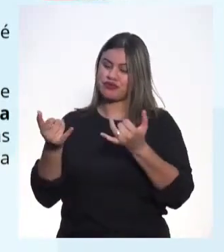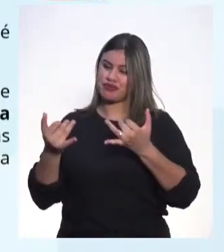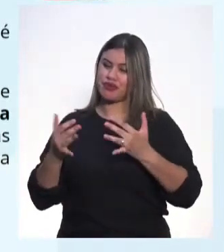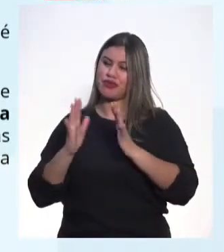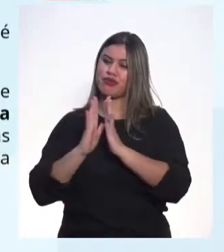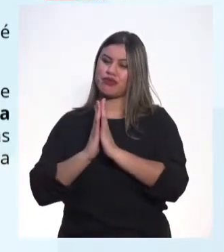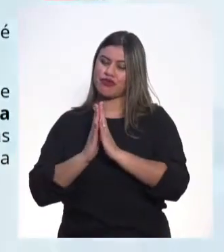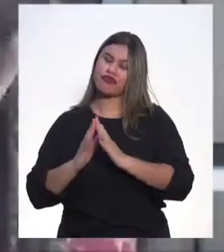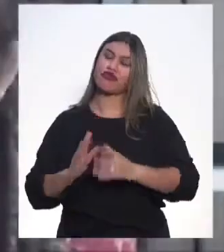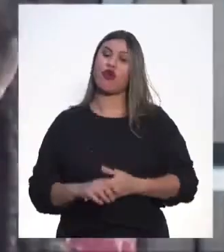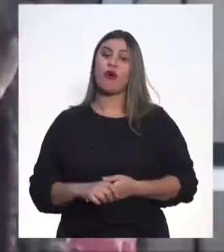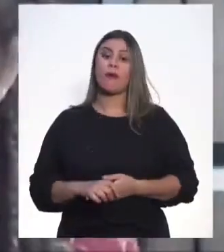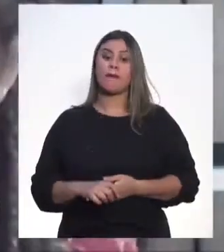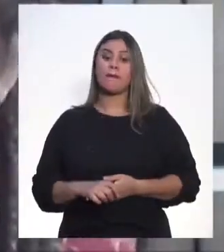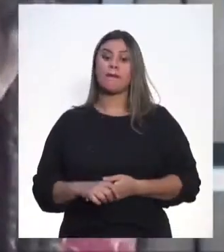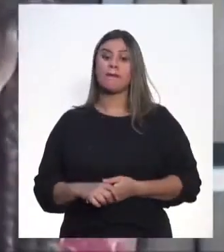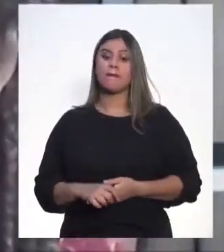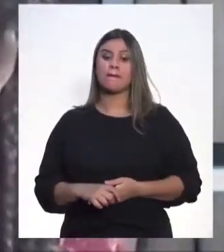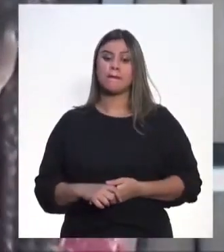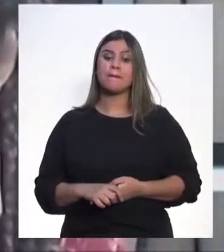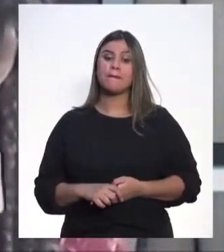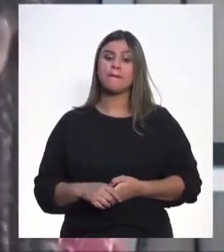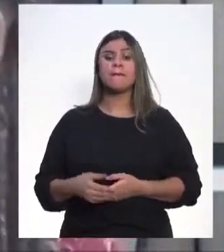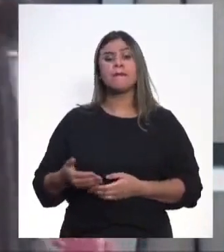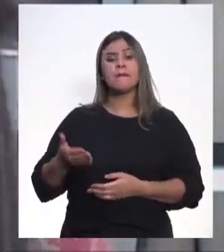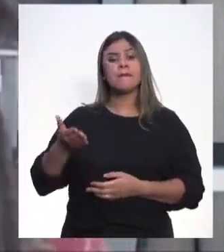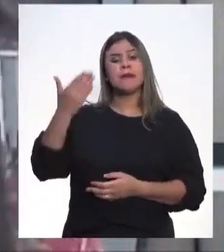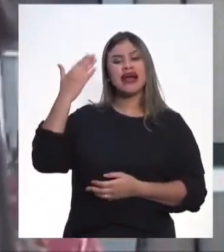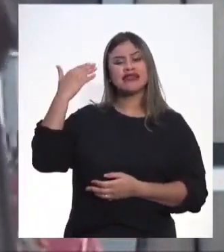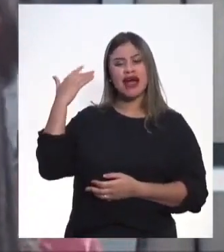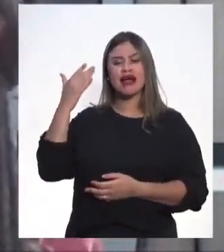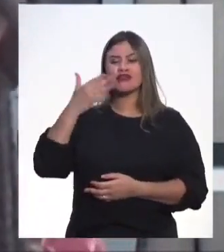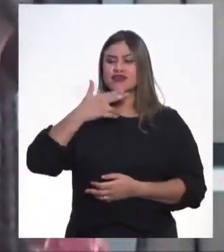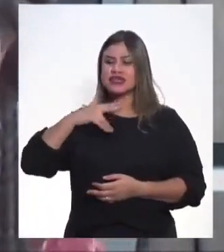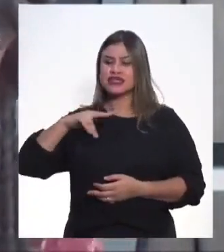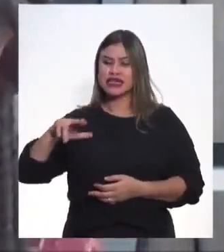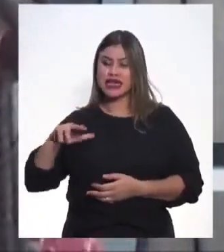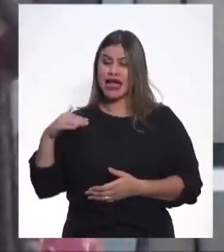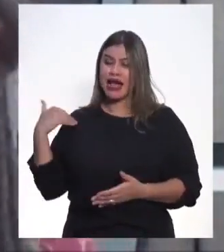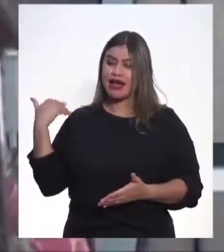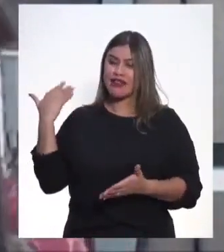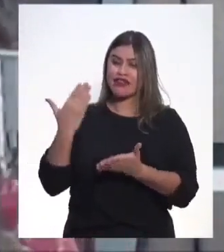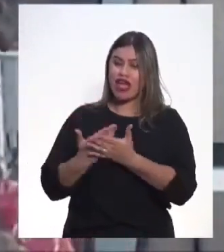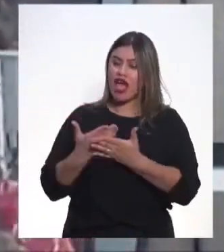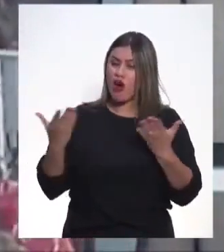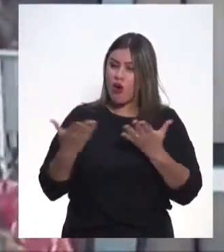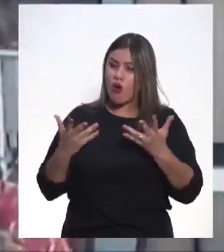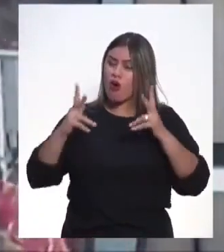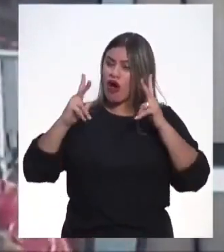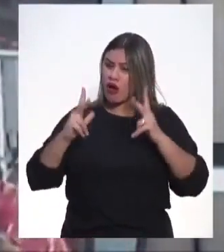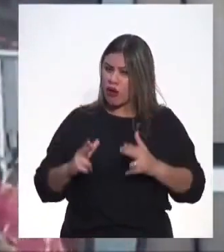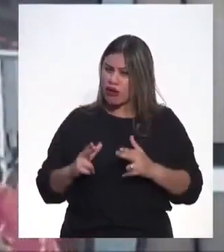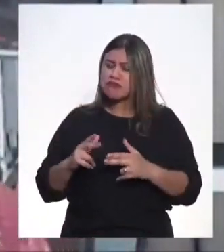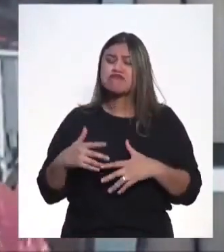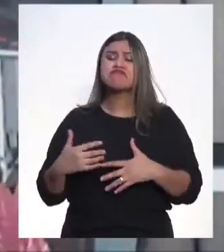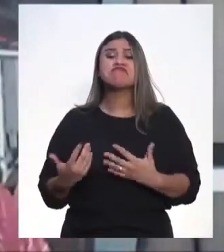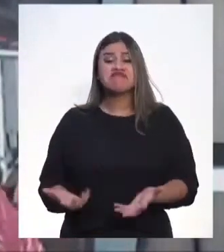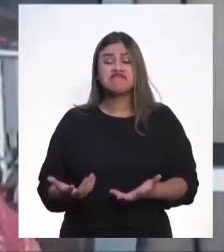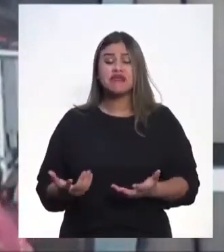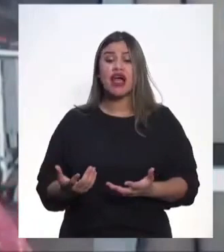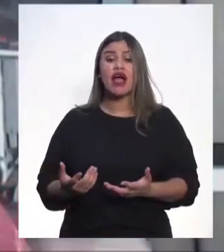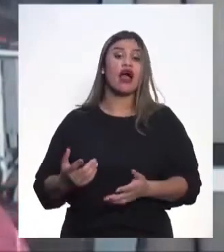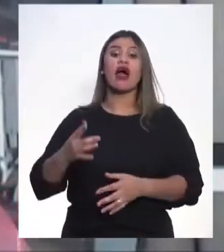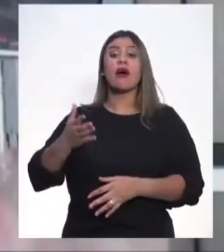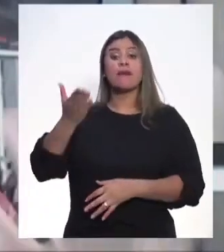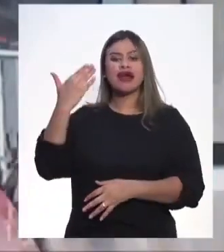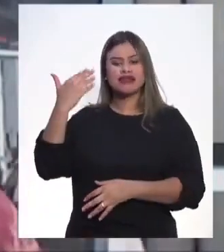Você é o mesmo hoje do que você era quando você era criança? Me conta uma coisa que você gostava na sua infância, que era muito